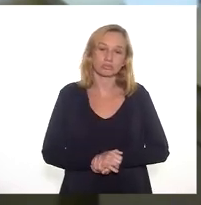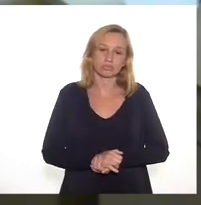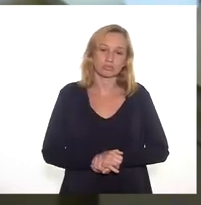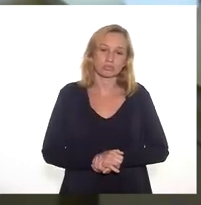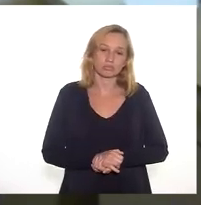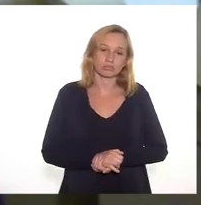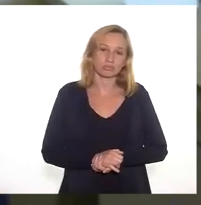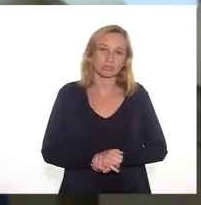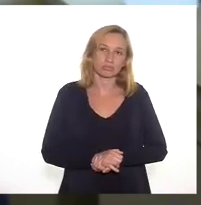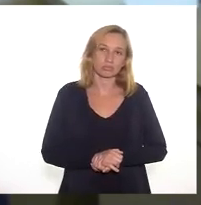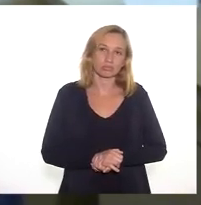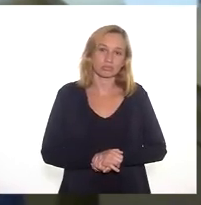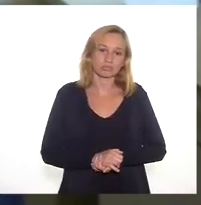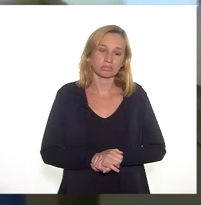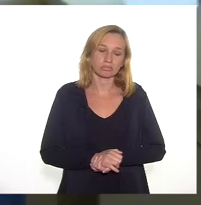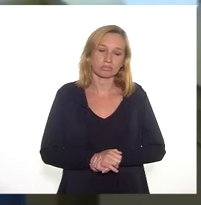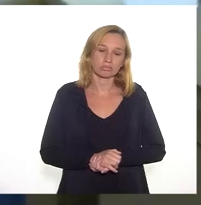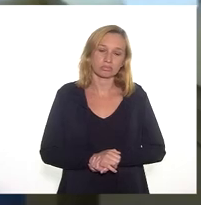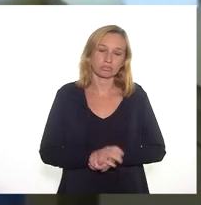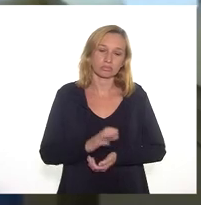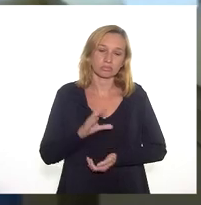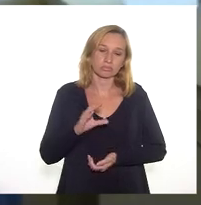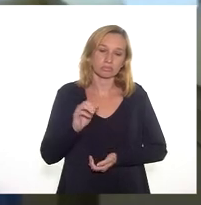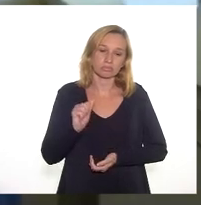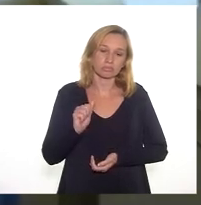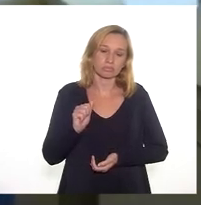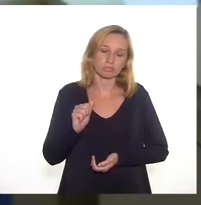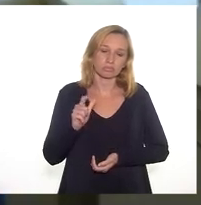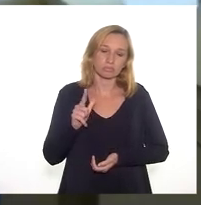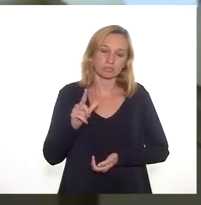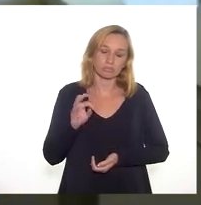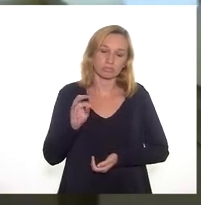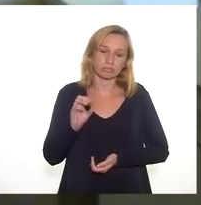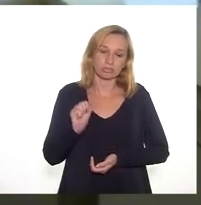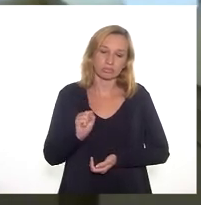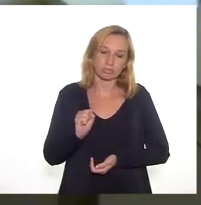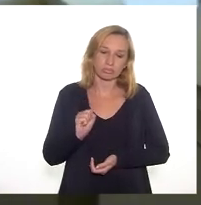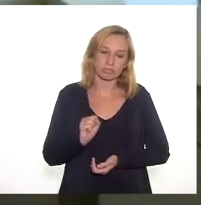o deputado Carlos Macedo.